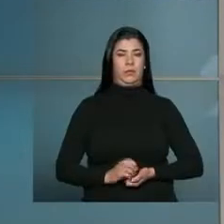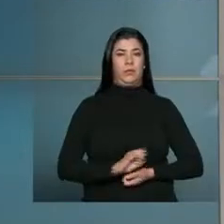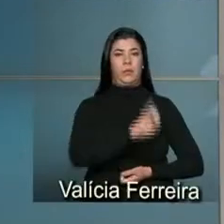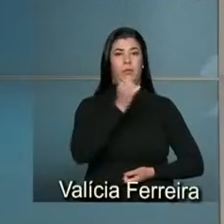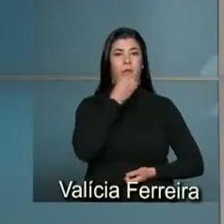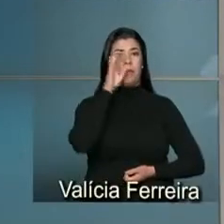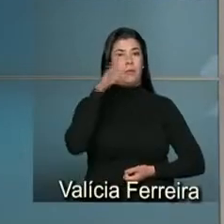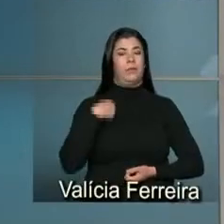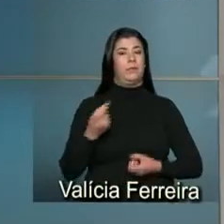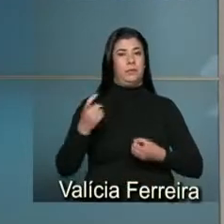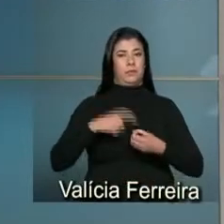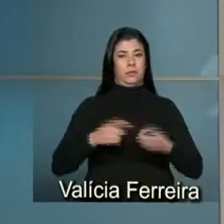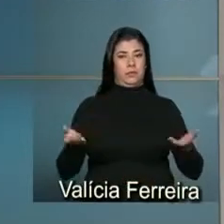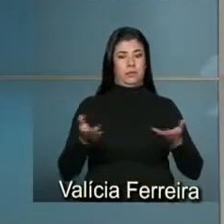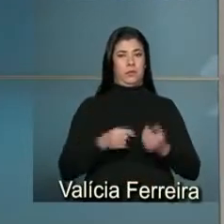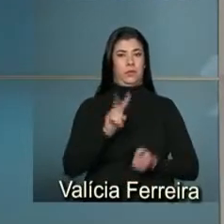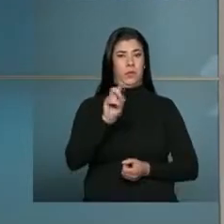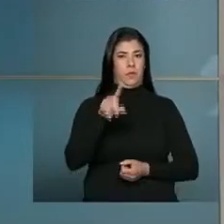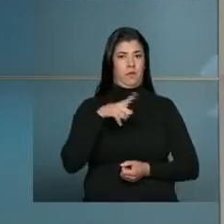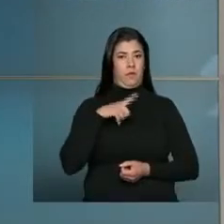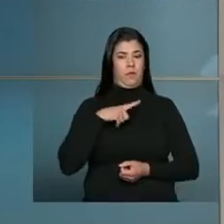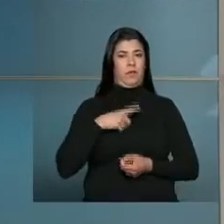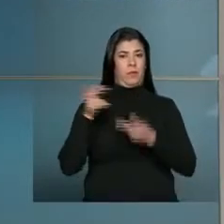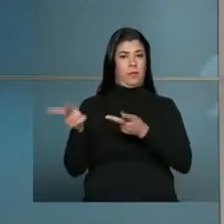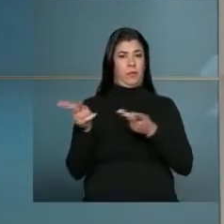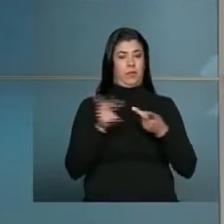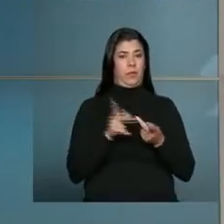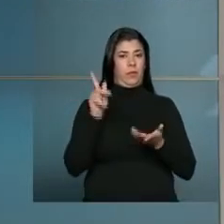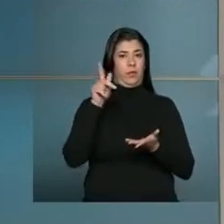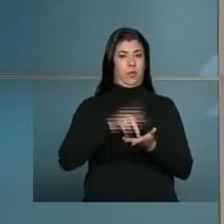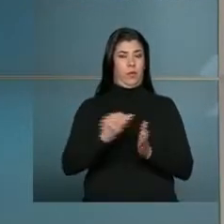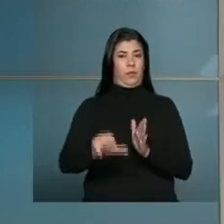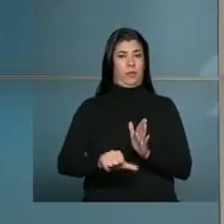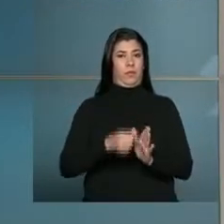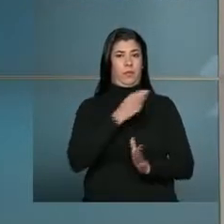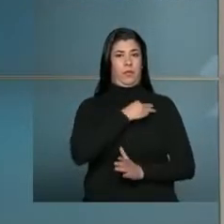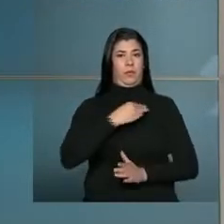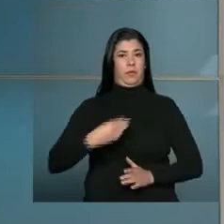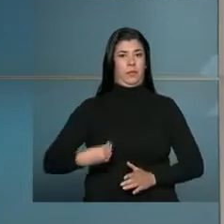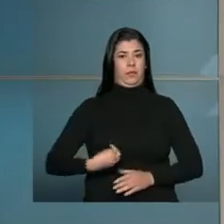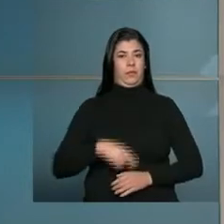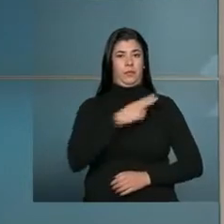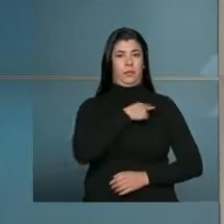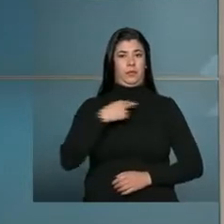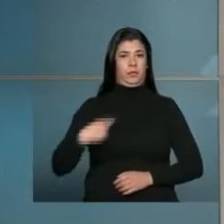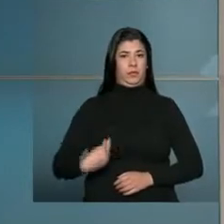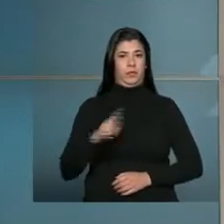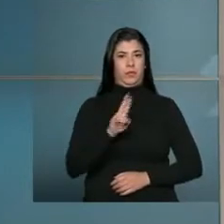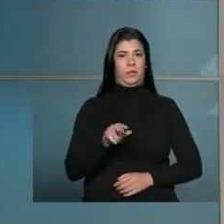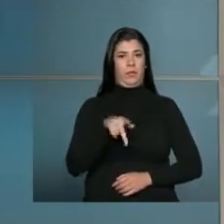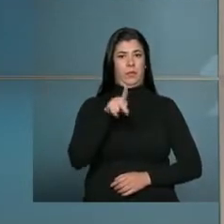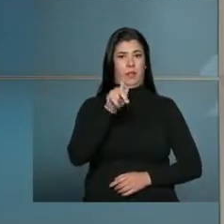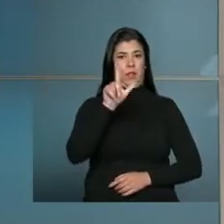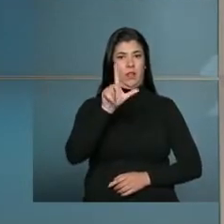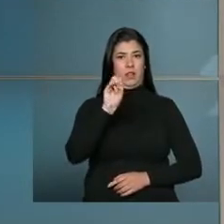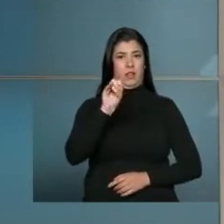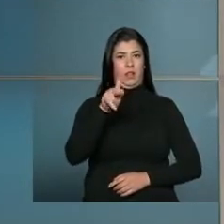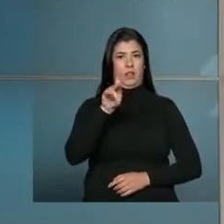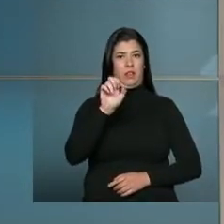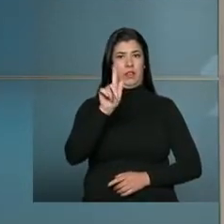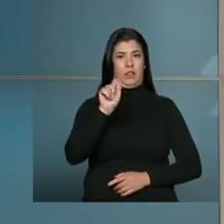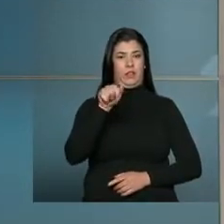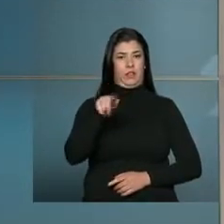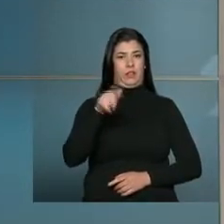Olá, boa tarde. Voltamos a falar ao vivo sobre a visita oficial do primeiro-ministro chinês, Li Keqiang,